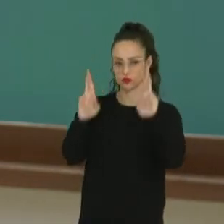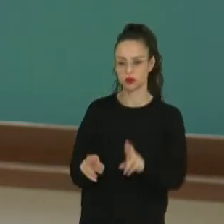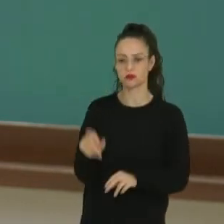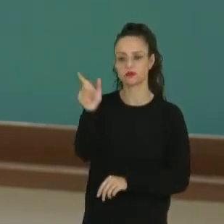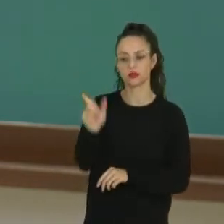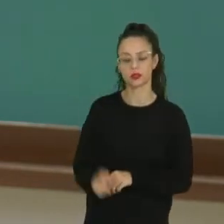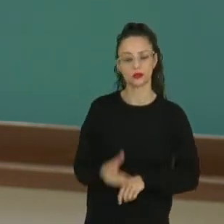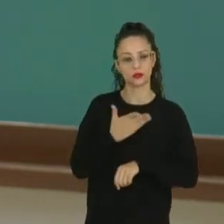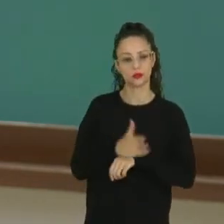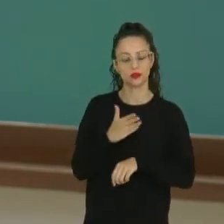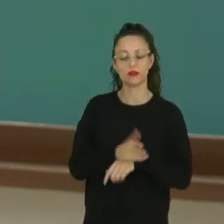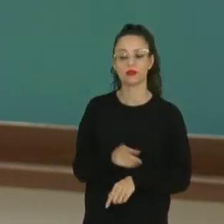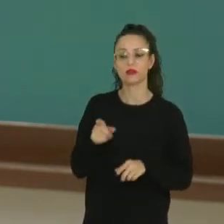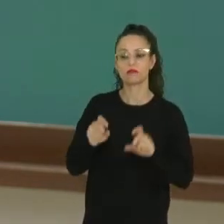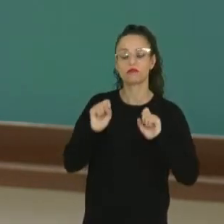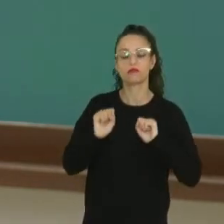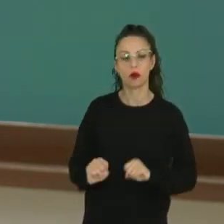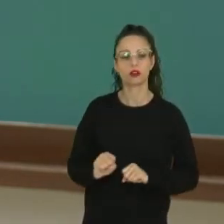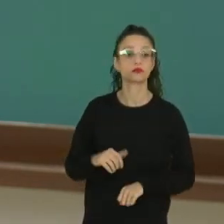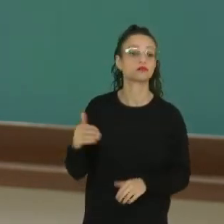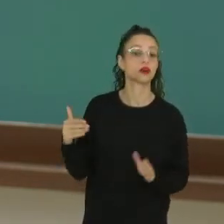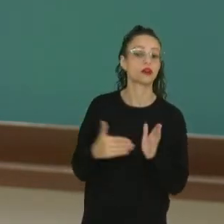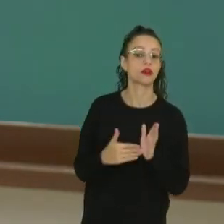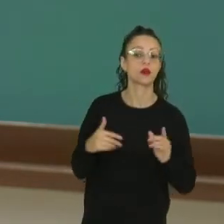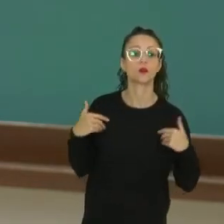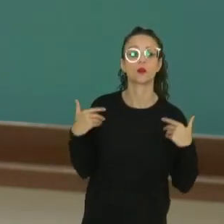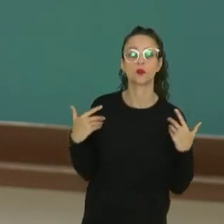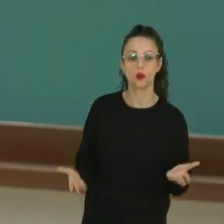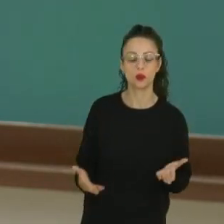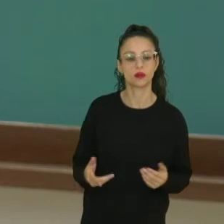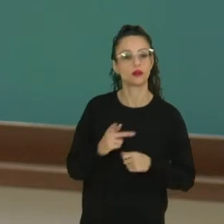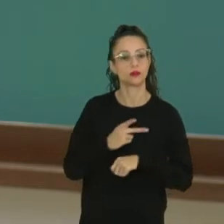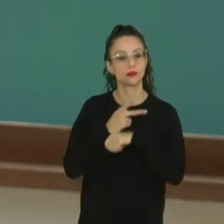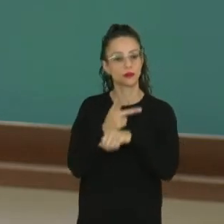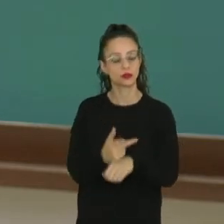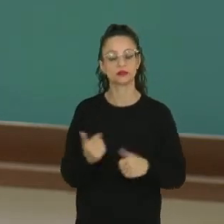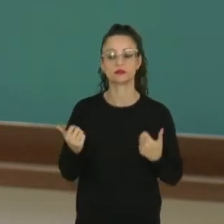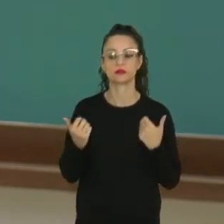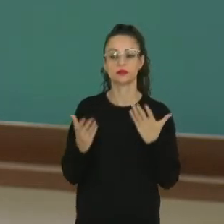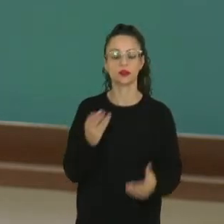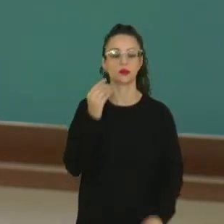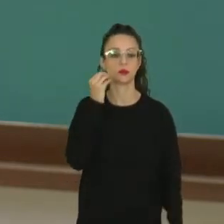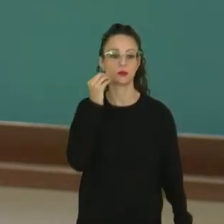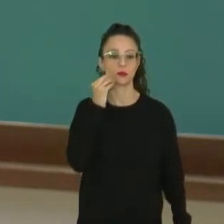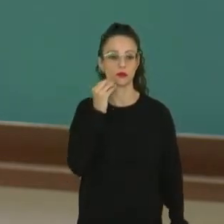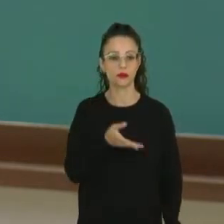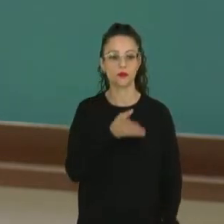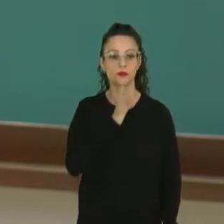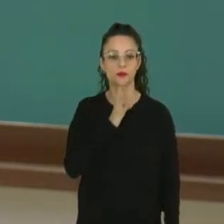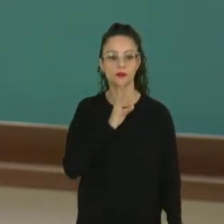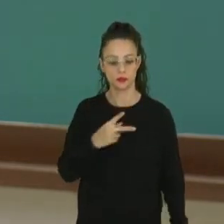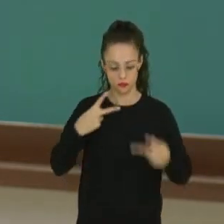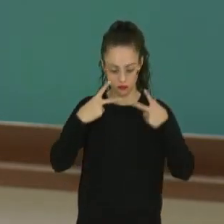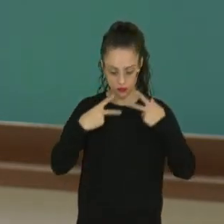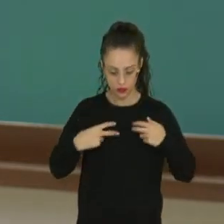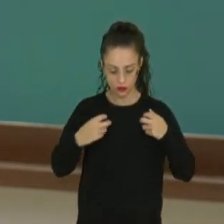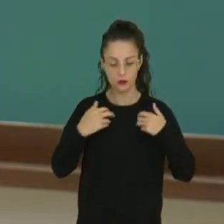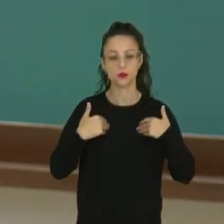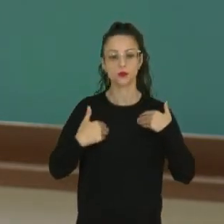praticante, até aonde ele pode ir, né? Buscando oportunizar o conhecimento do próprio